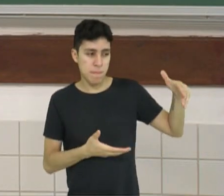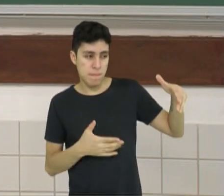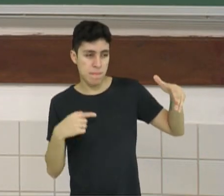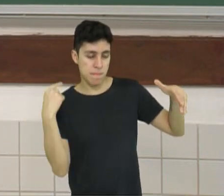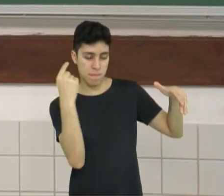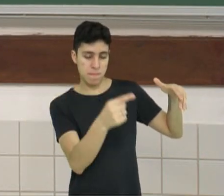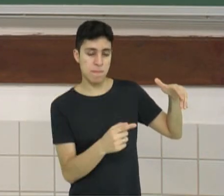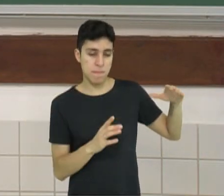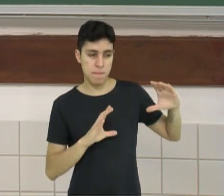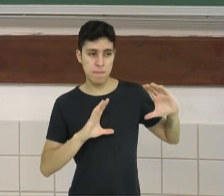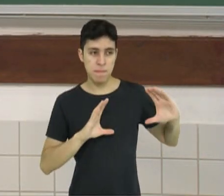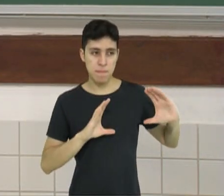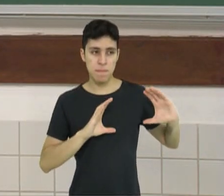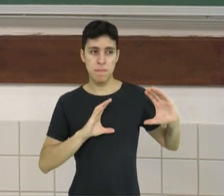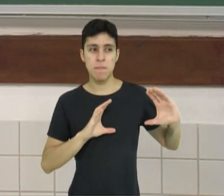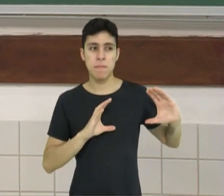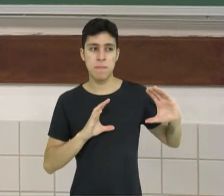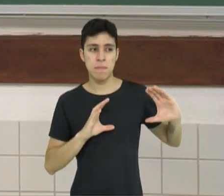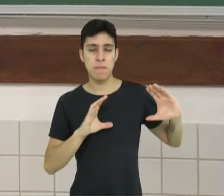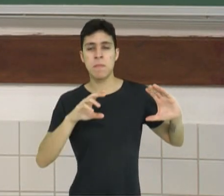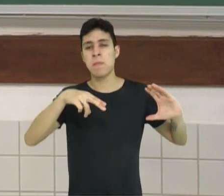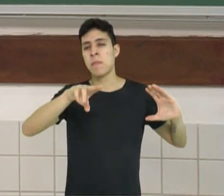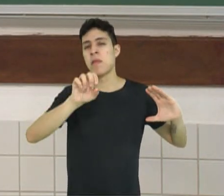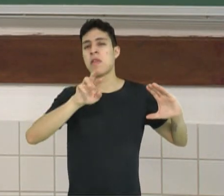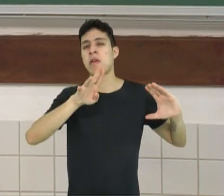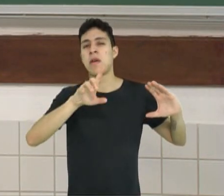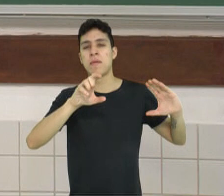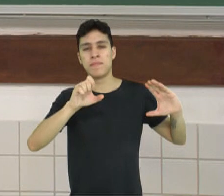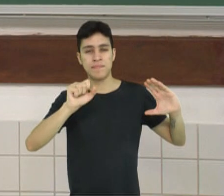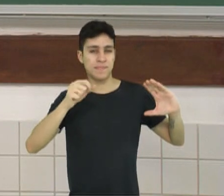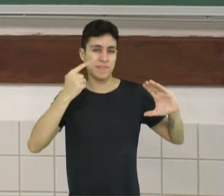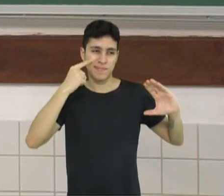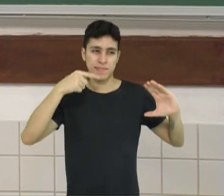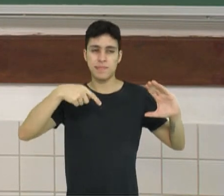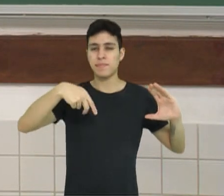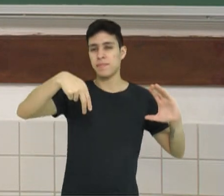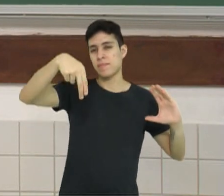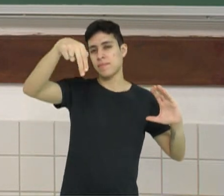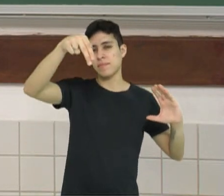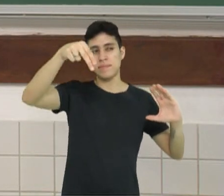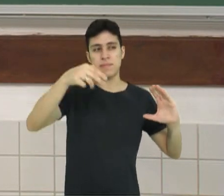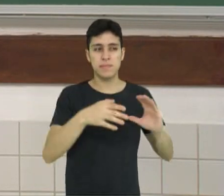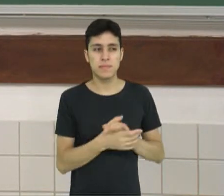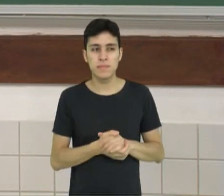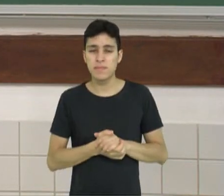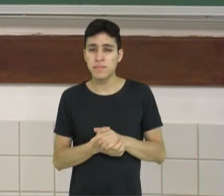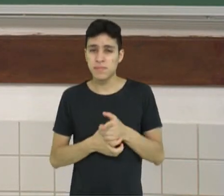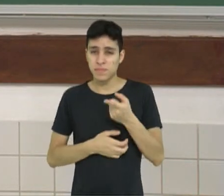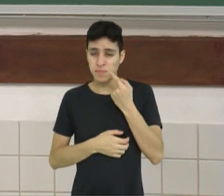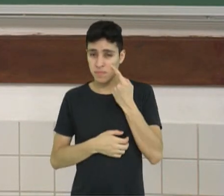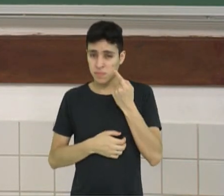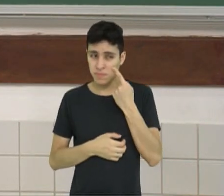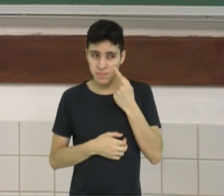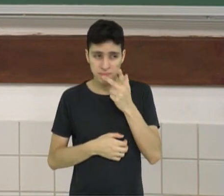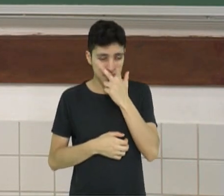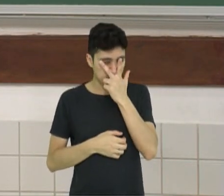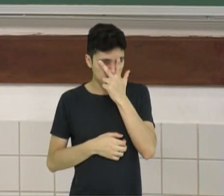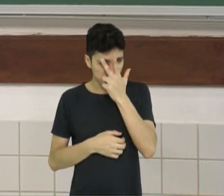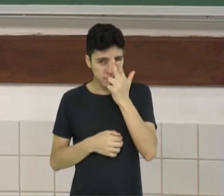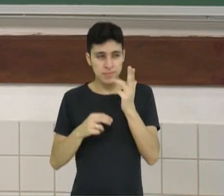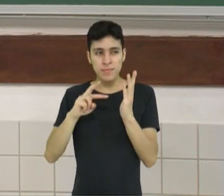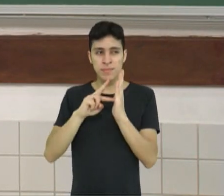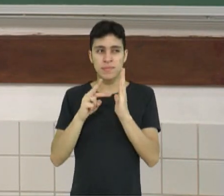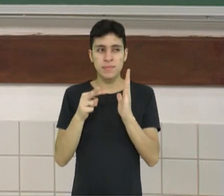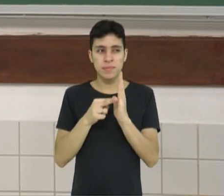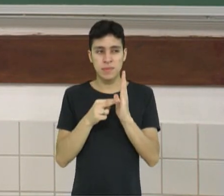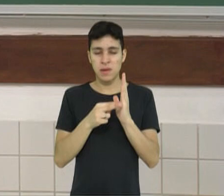temos, vamos colocar a Terra aqui do jeitinho certo, nós temos o Polo Norte aqui, que são os extremos. Essa visão que vocês estão tendo aqui, ó, é como se fosse uma projeção